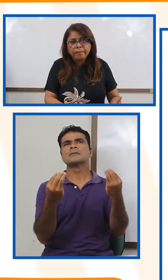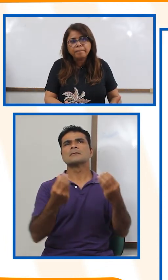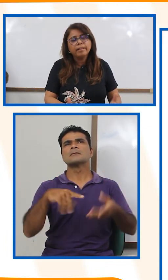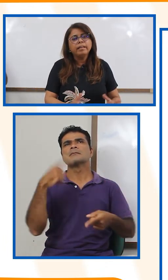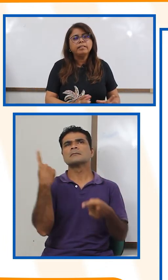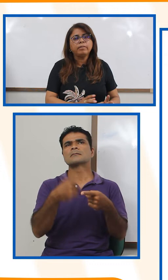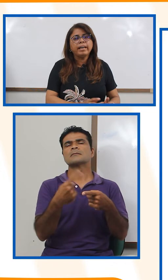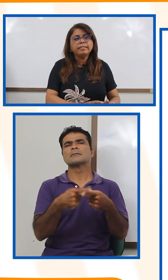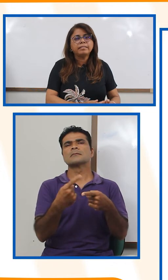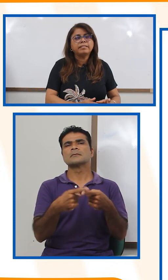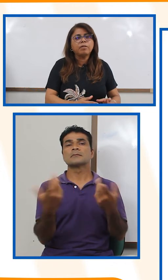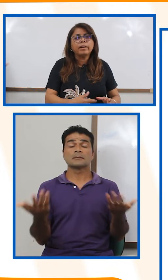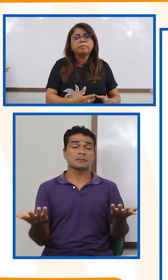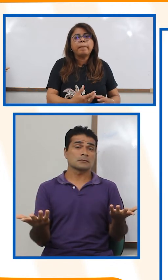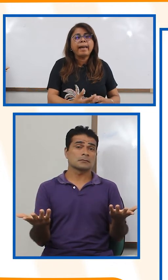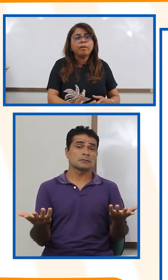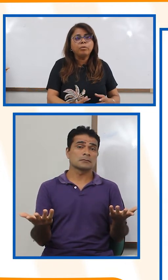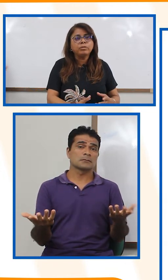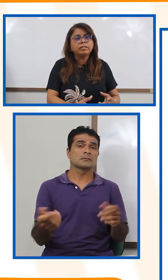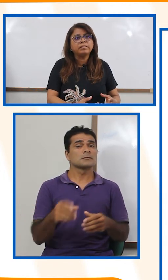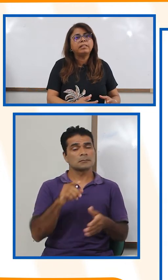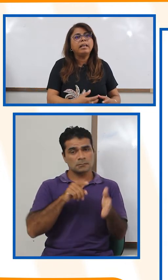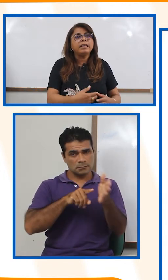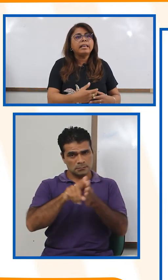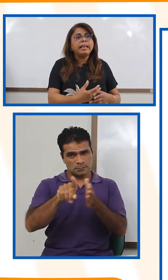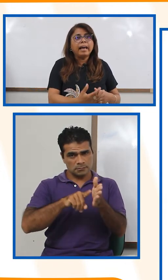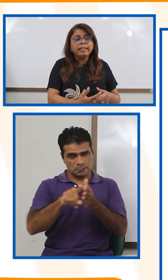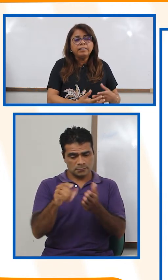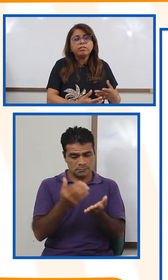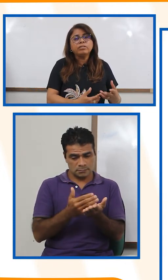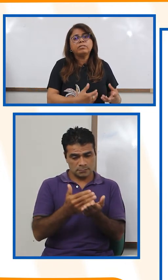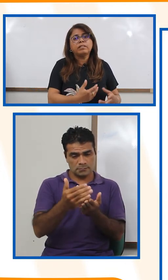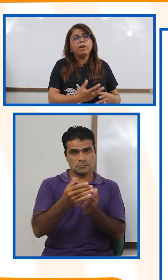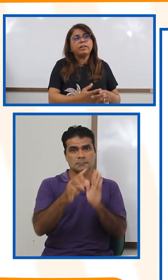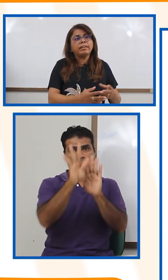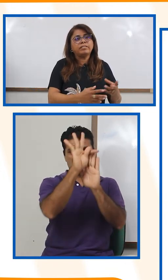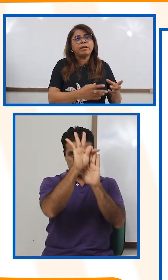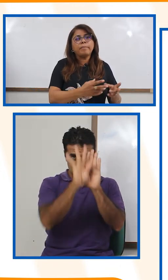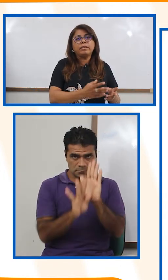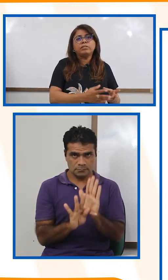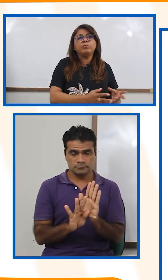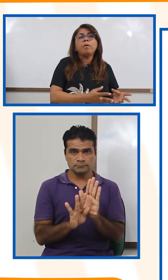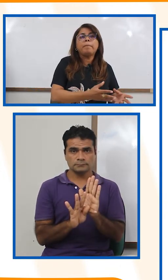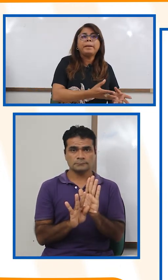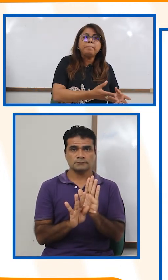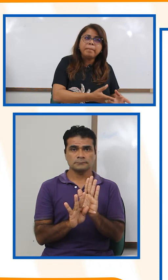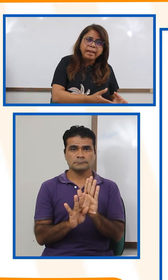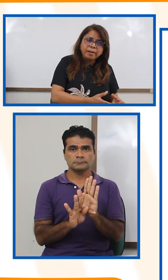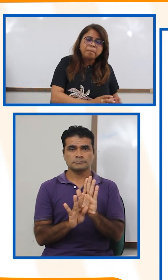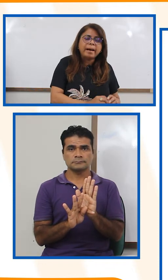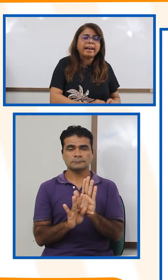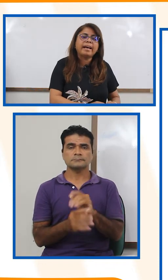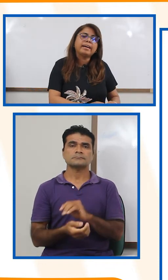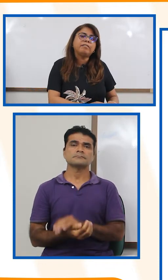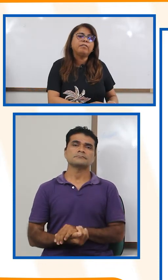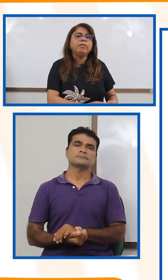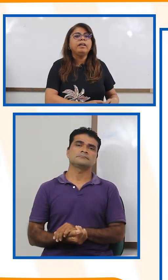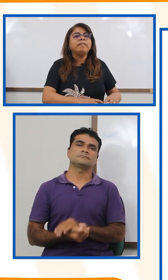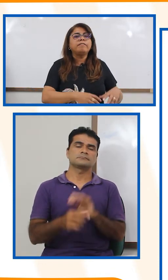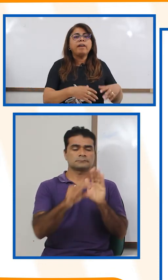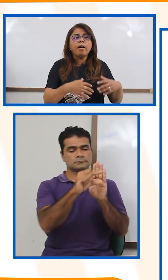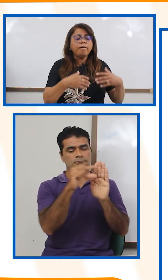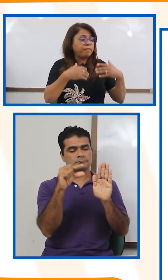quê? Então, essas são as perguntas que na introdução, que é geralmente no primeiro